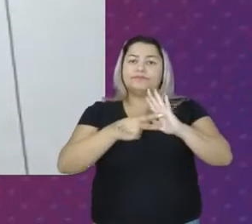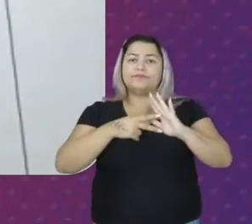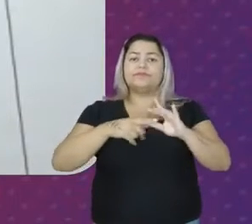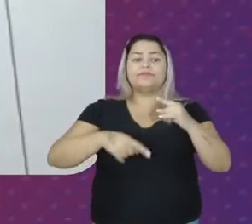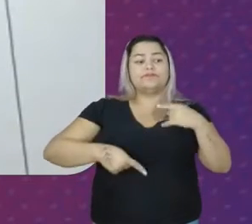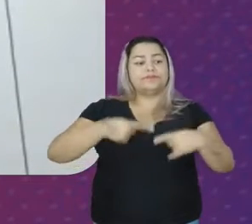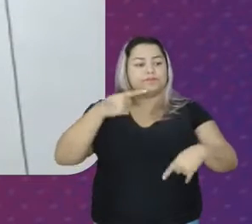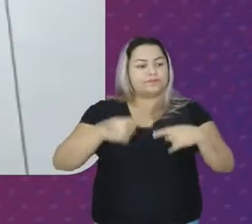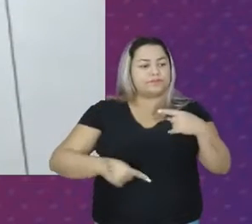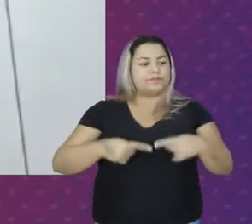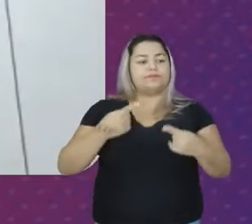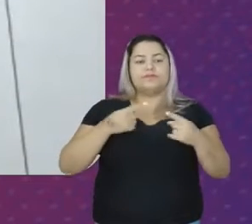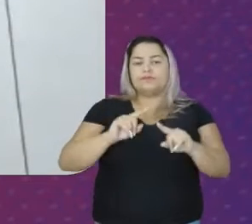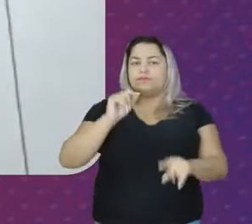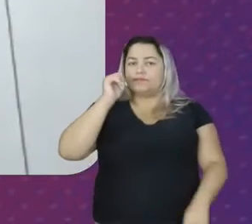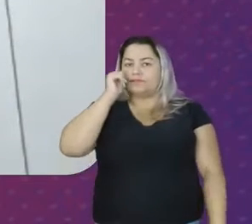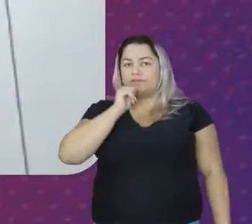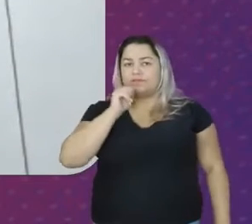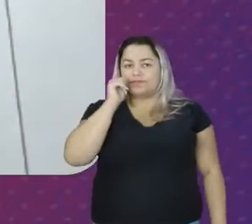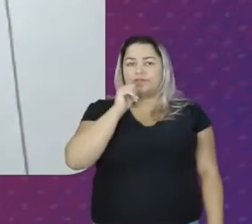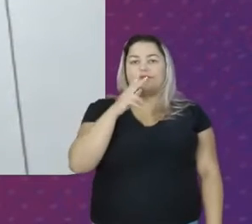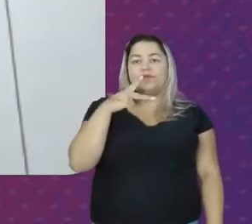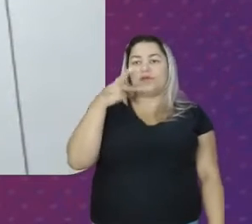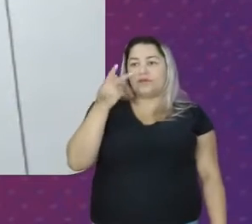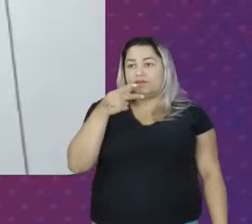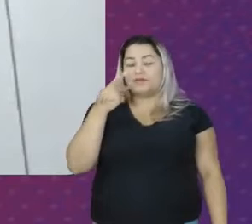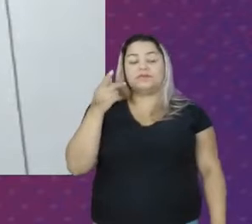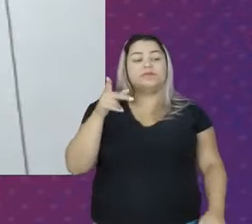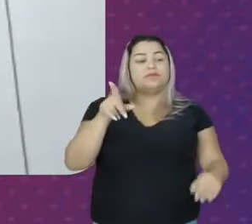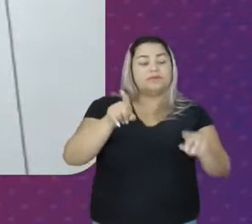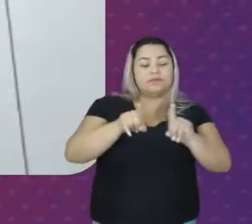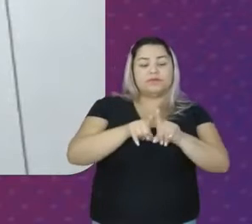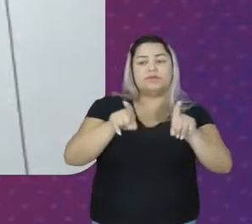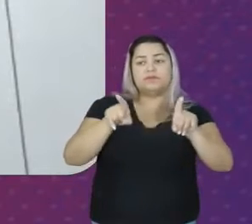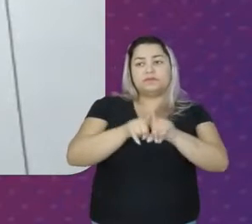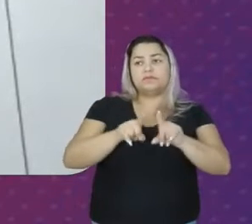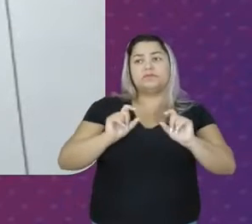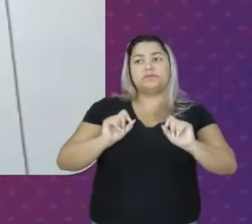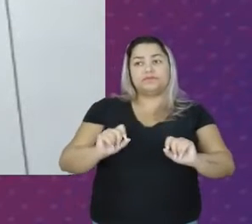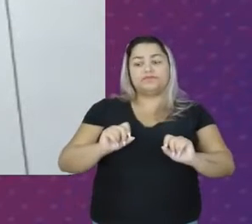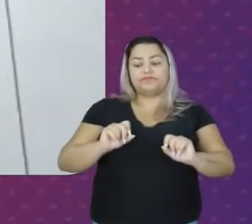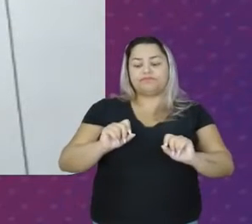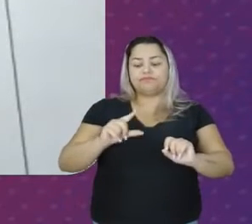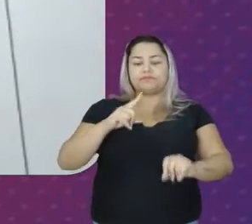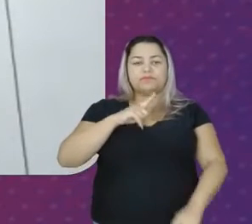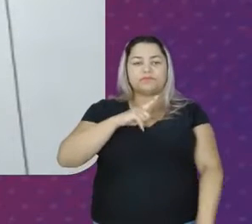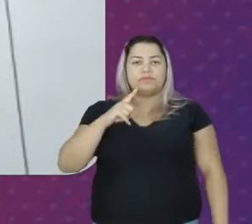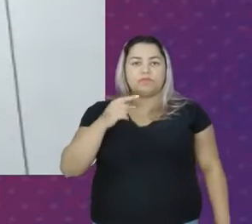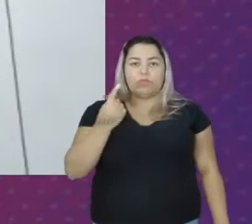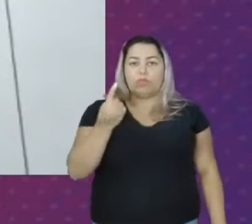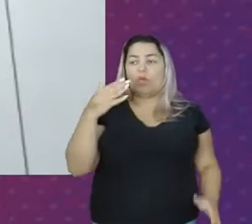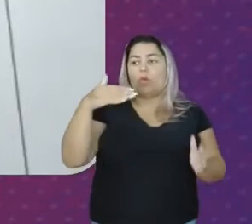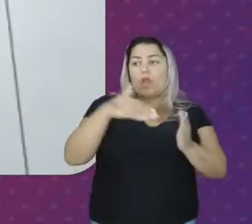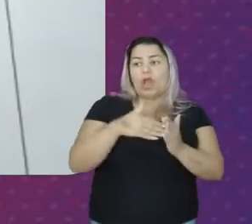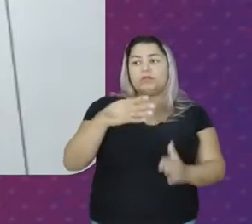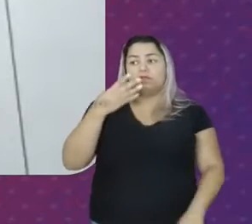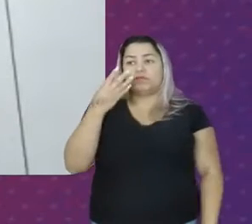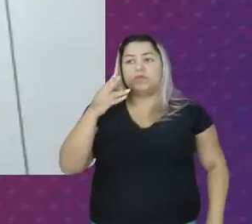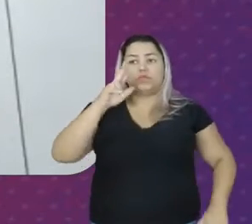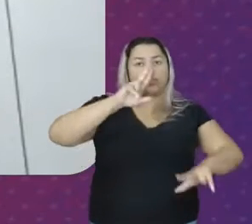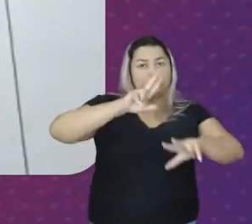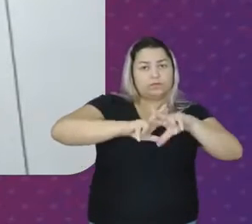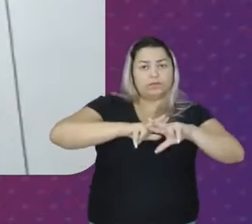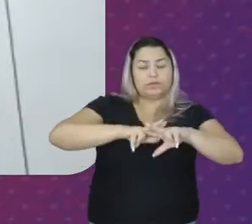política contra as mulheres, ela fala um pouco da pena também, da multa. A gente tem uma pena de 1 a 4 anos de